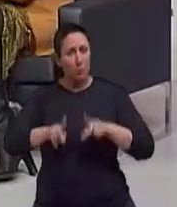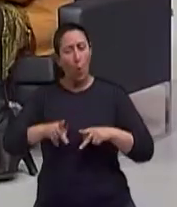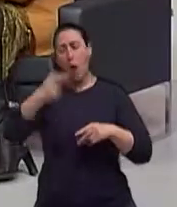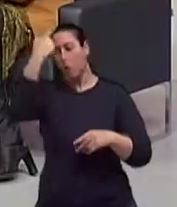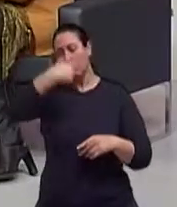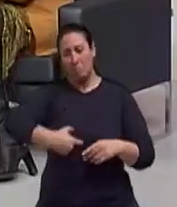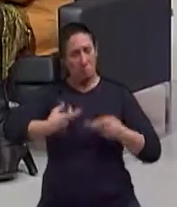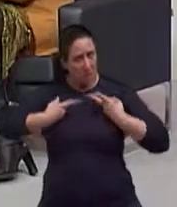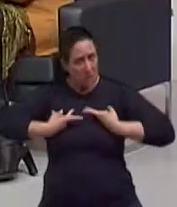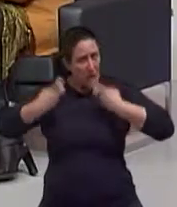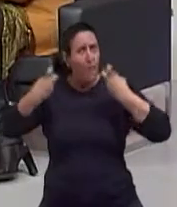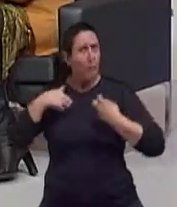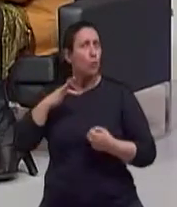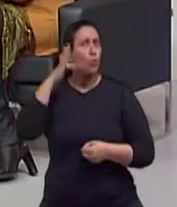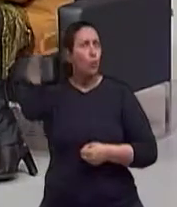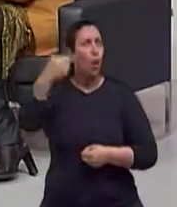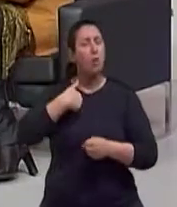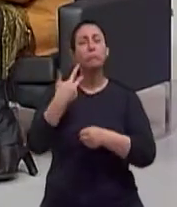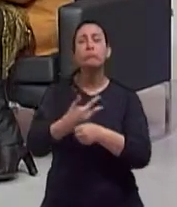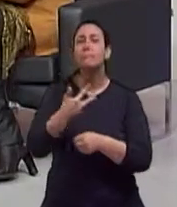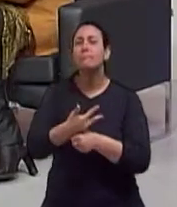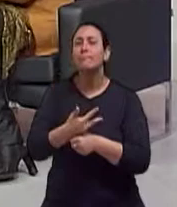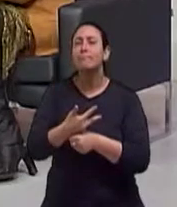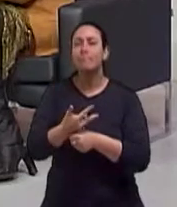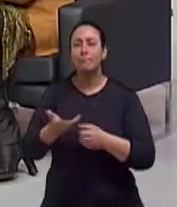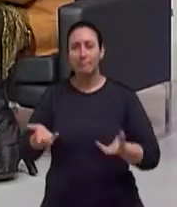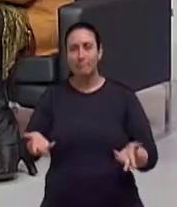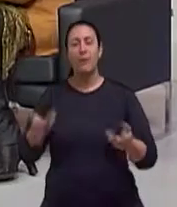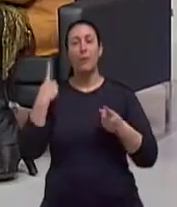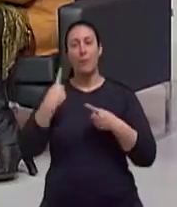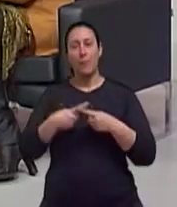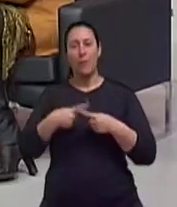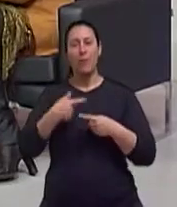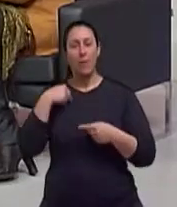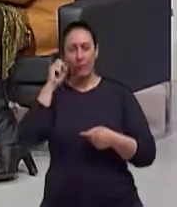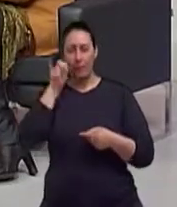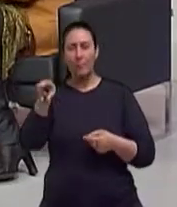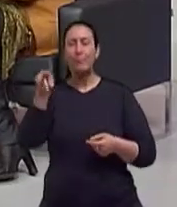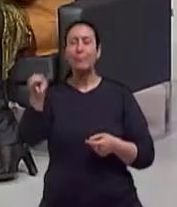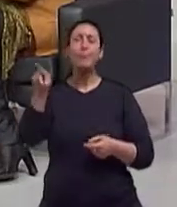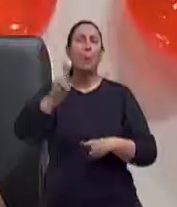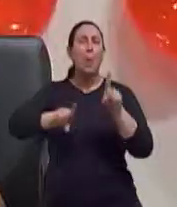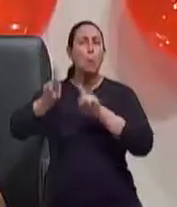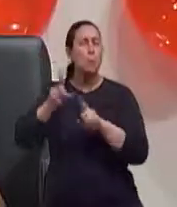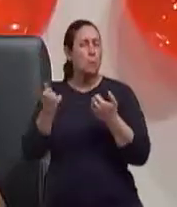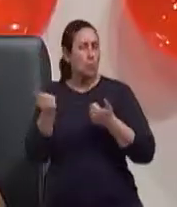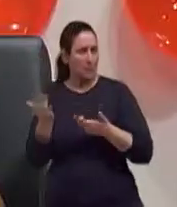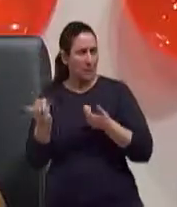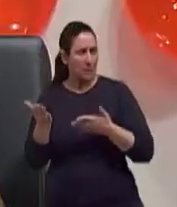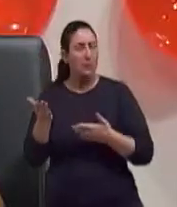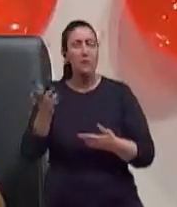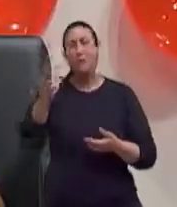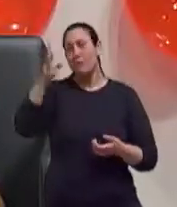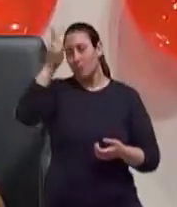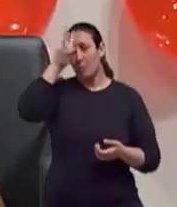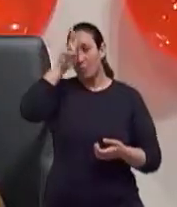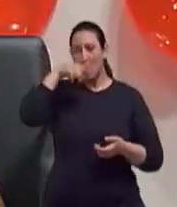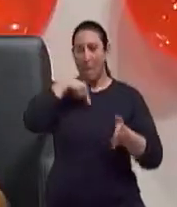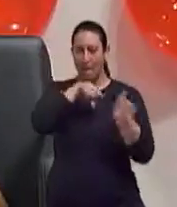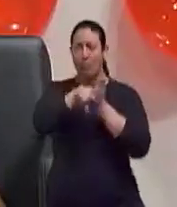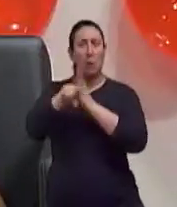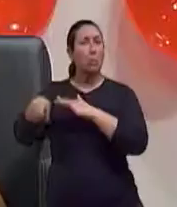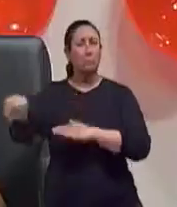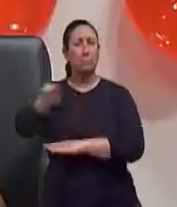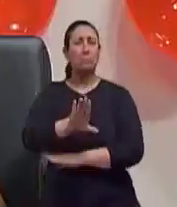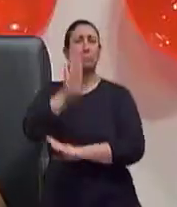porque eu uma vez estava dando uma palestra para um grupo de adolescentes de segundo grau Foi incrível eu perguntei assim quem é que quer ficar velho aqui